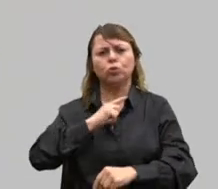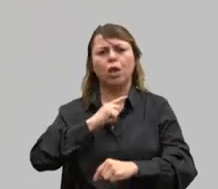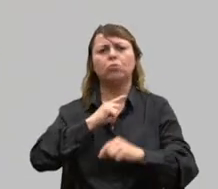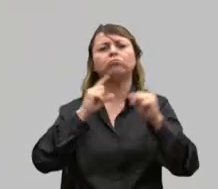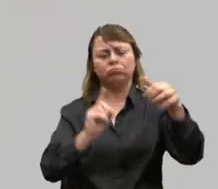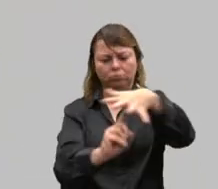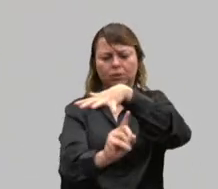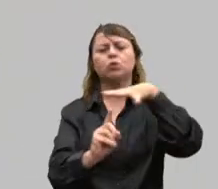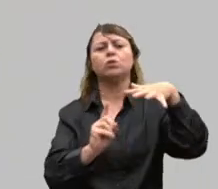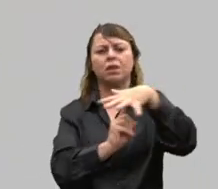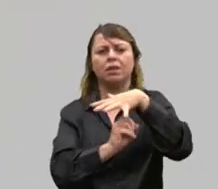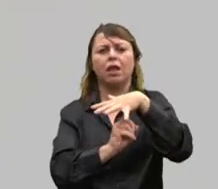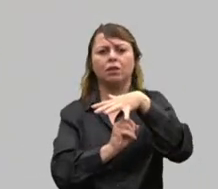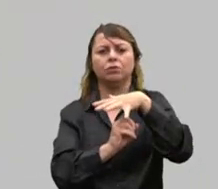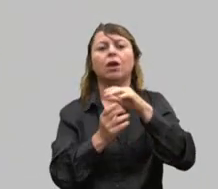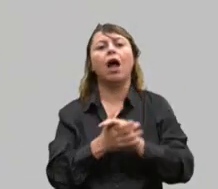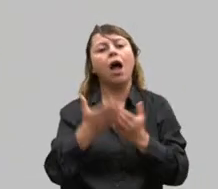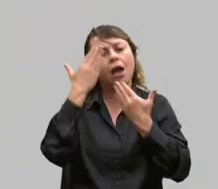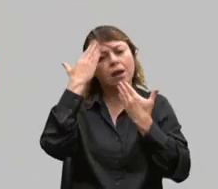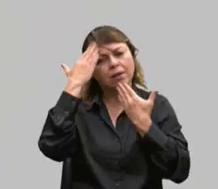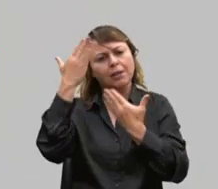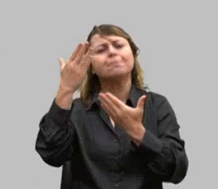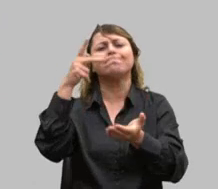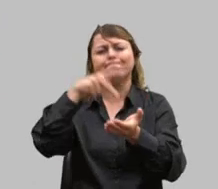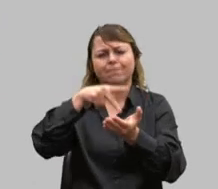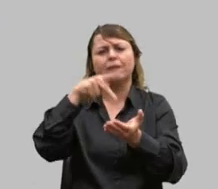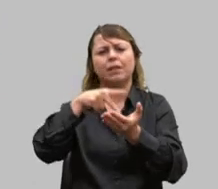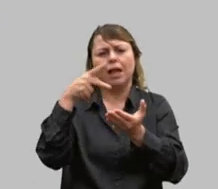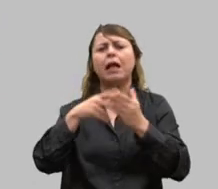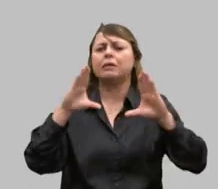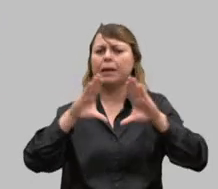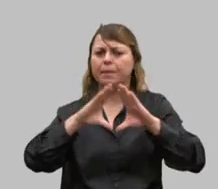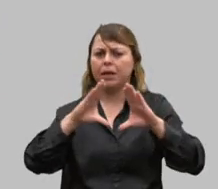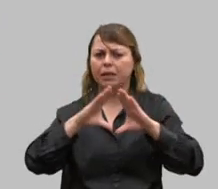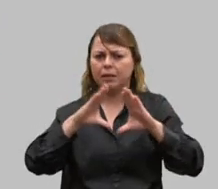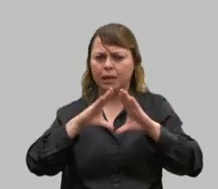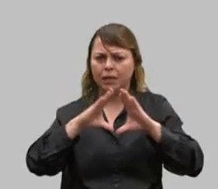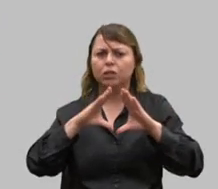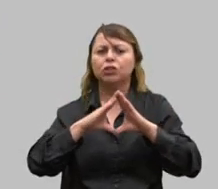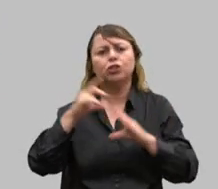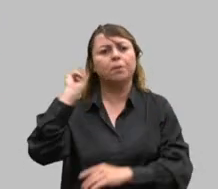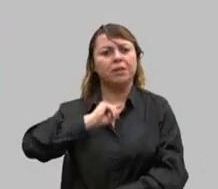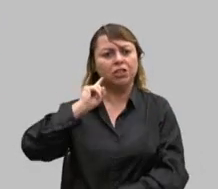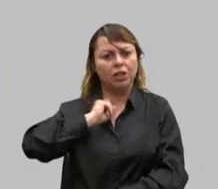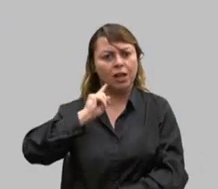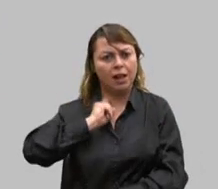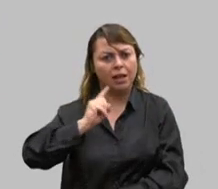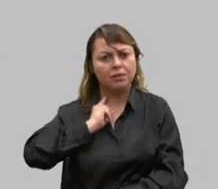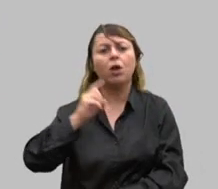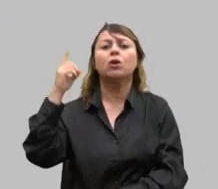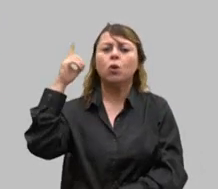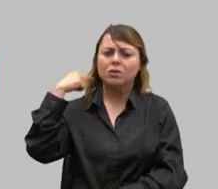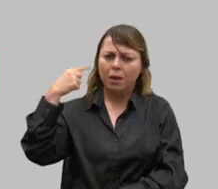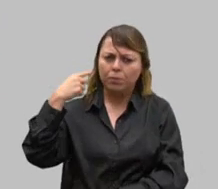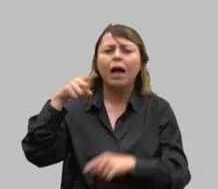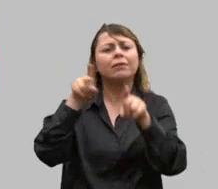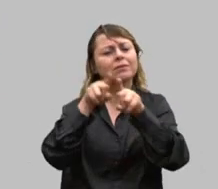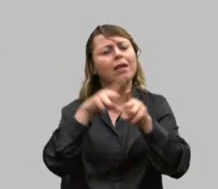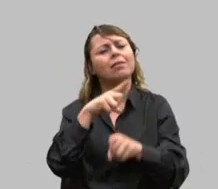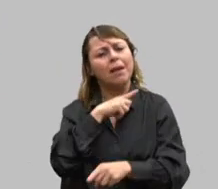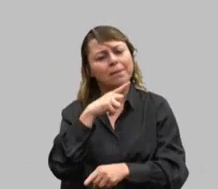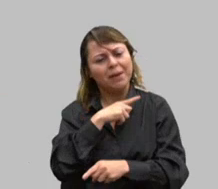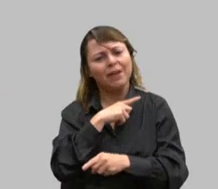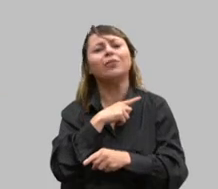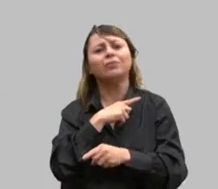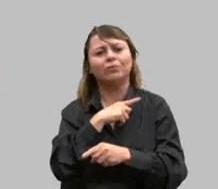agradeço imensamente a Assembleia Legislativa de Minas Gerais e aos deputados pela oportunidade que nos foi dada